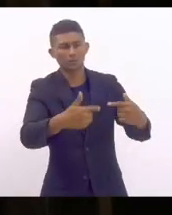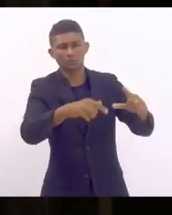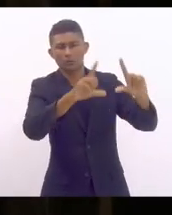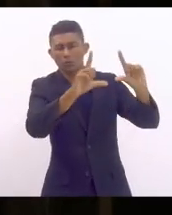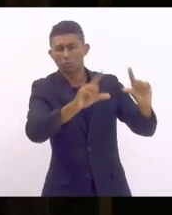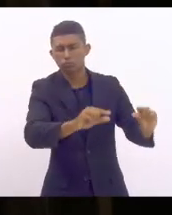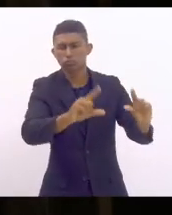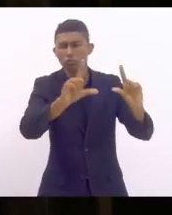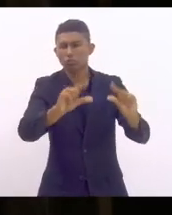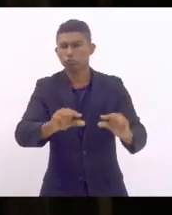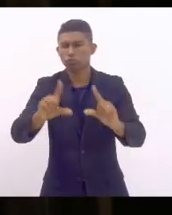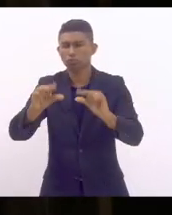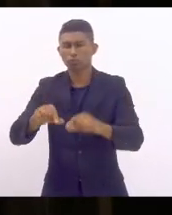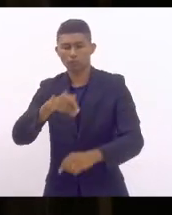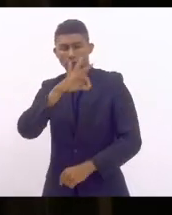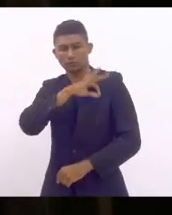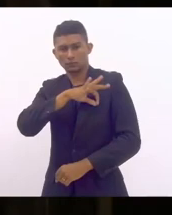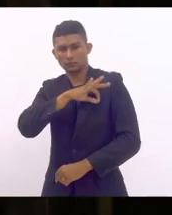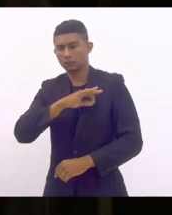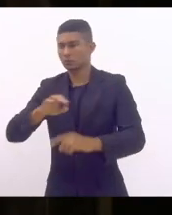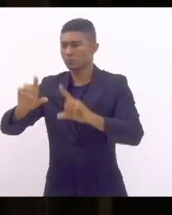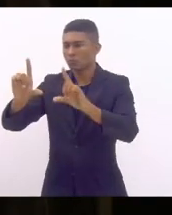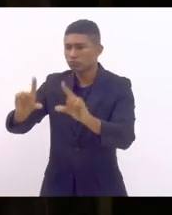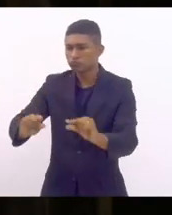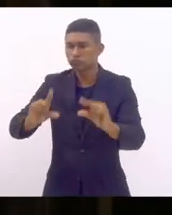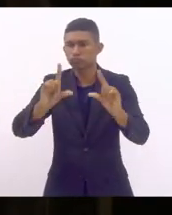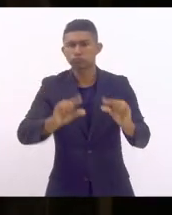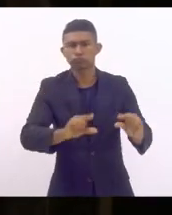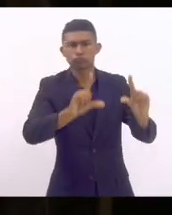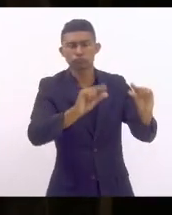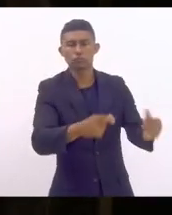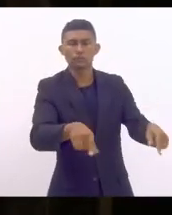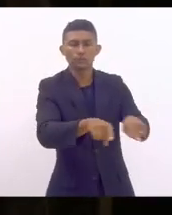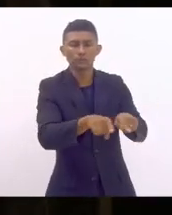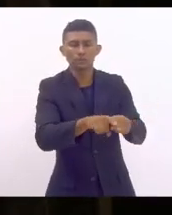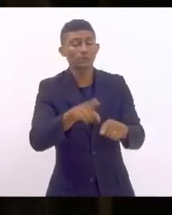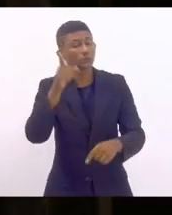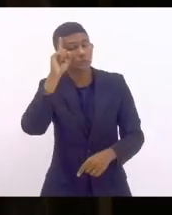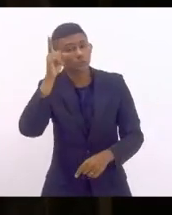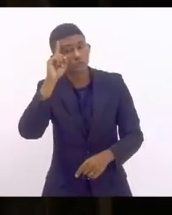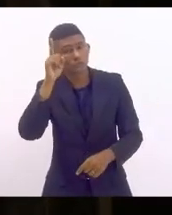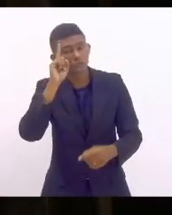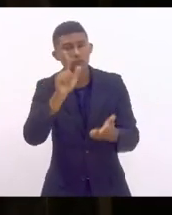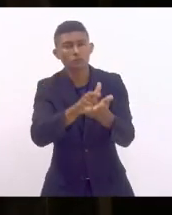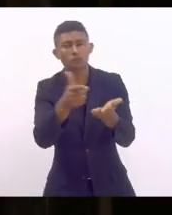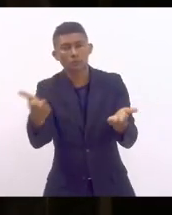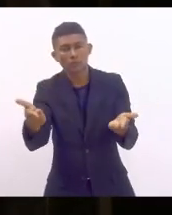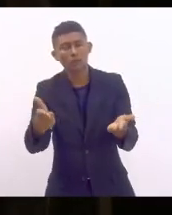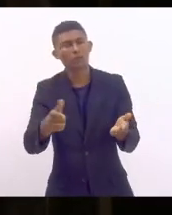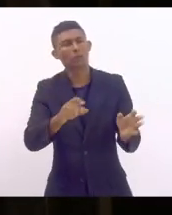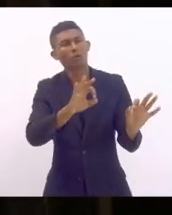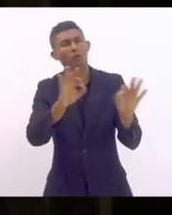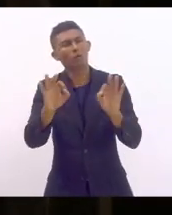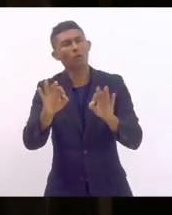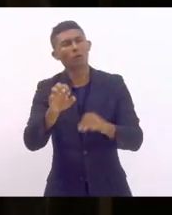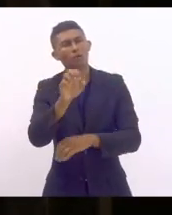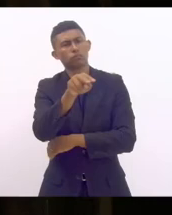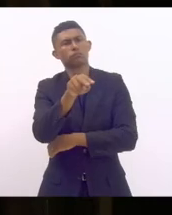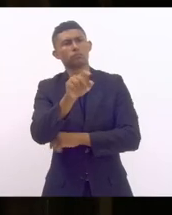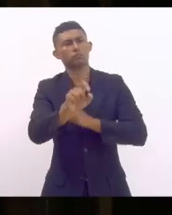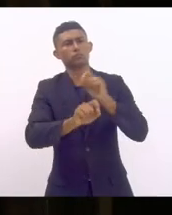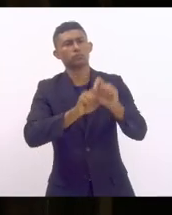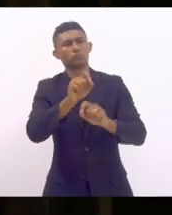renda e ouvimos todos os dias nos noticiários o ingresso de mais e mais pessoas